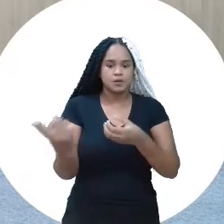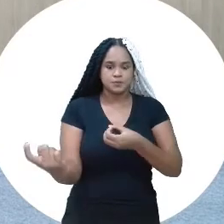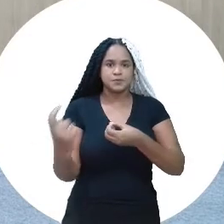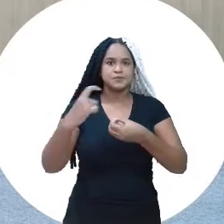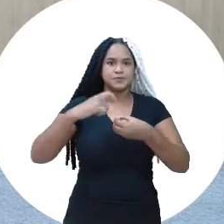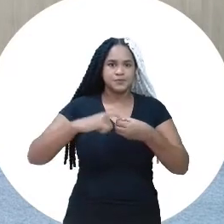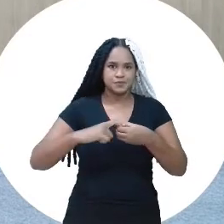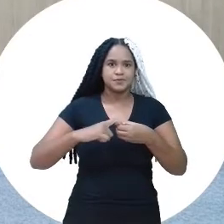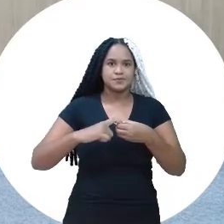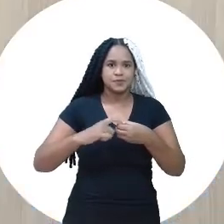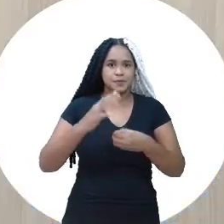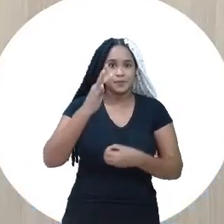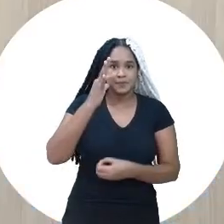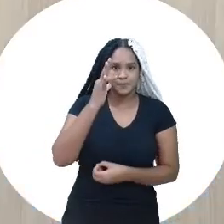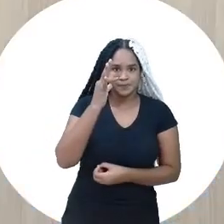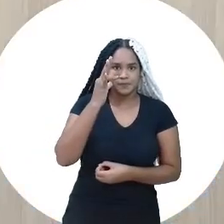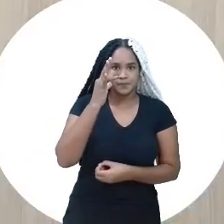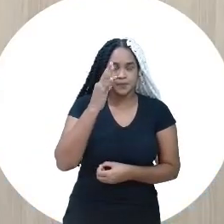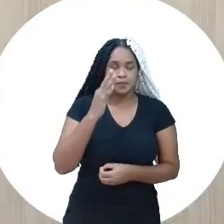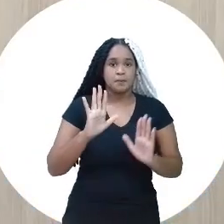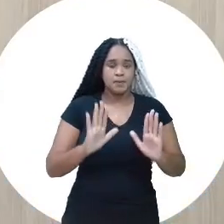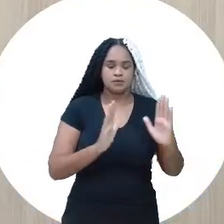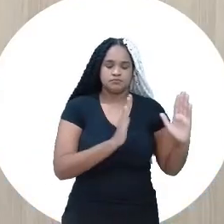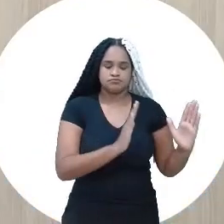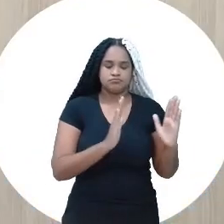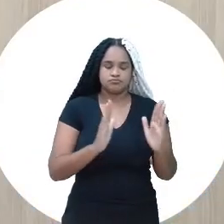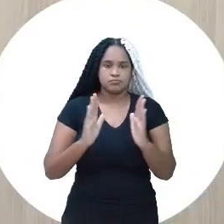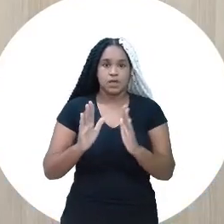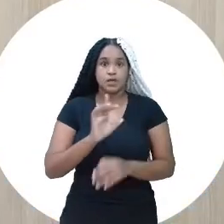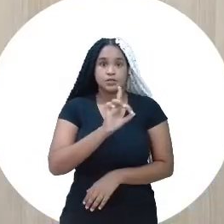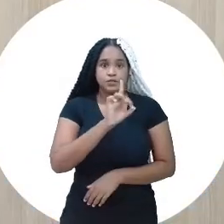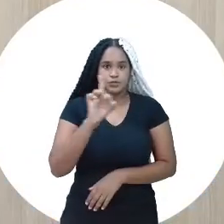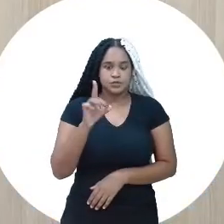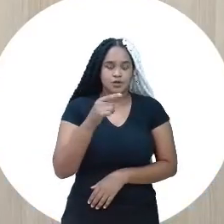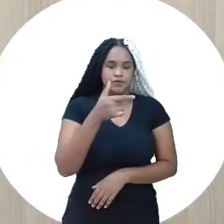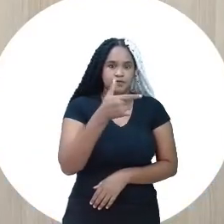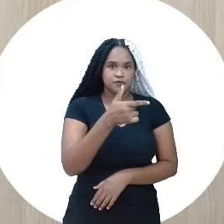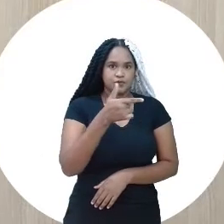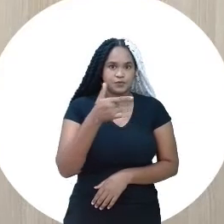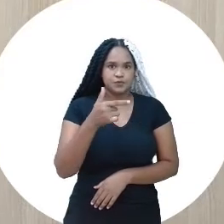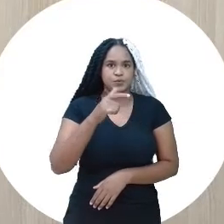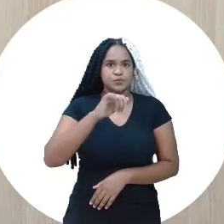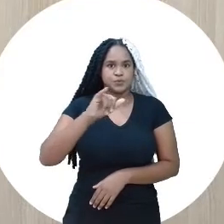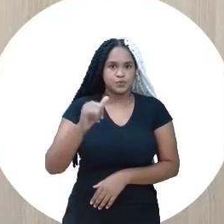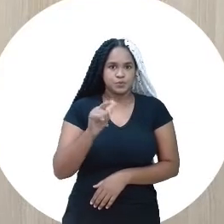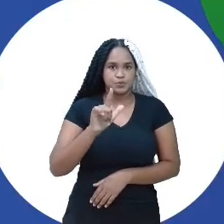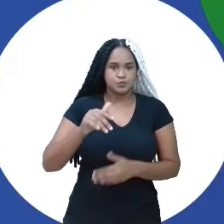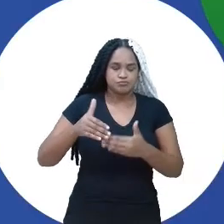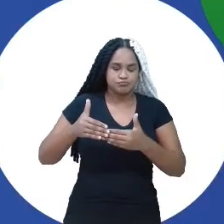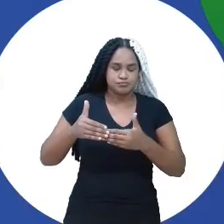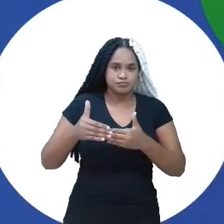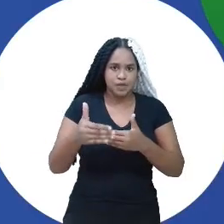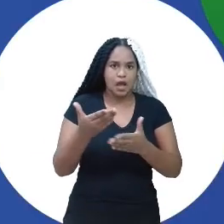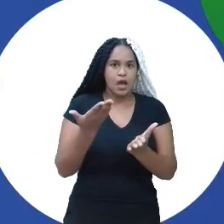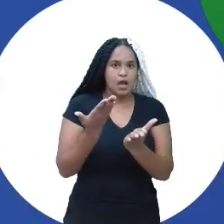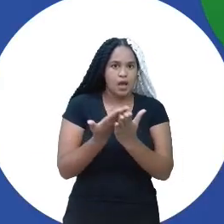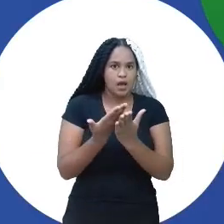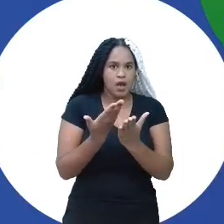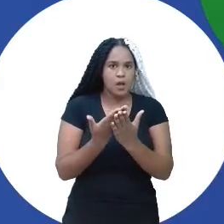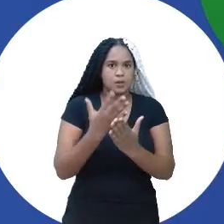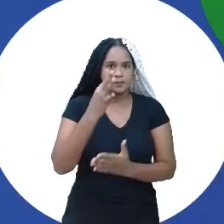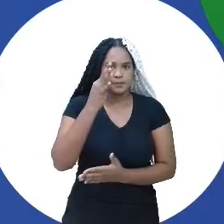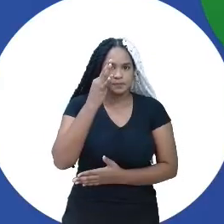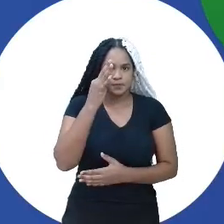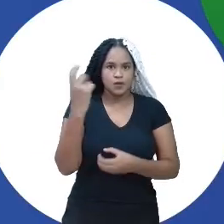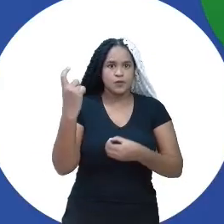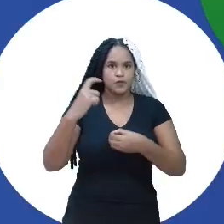presenciais em etapas. A partir deste dia 22 de julho, estamos retomando as aulas presenciais para os estudantes do